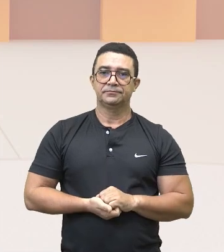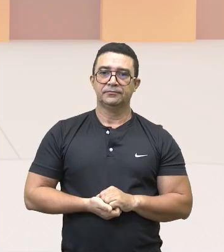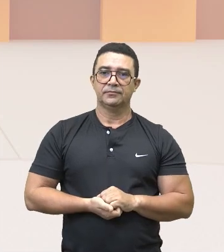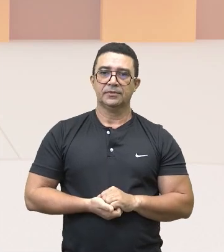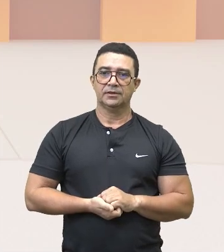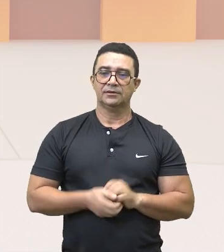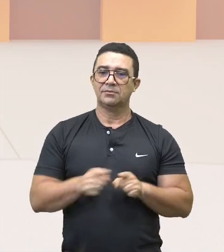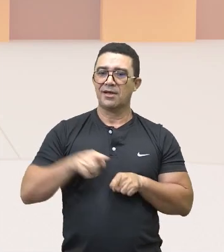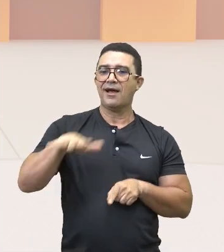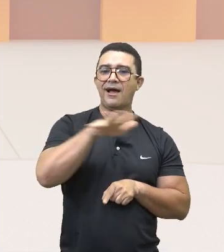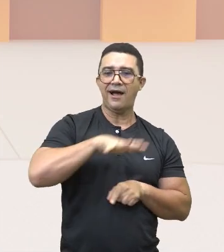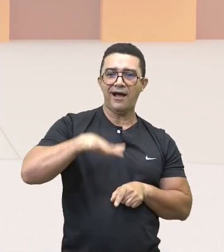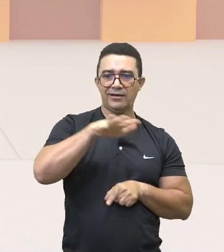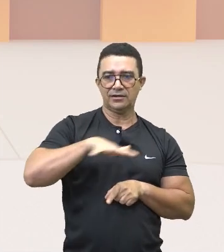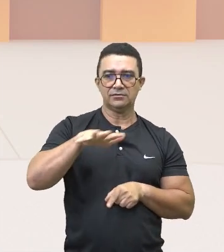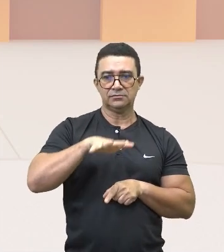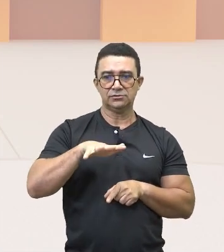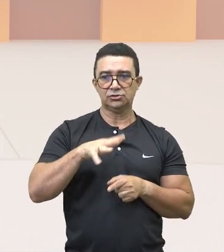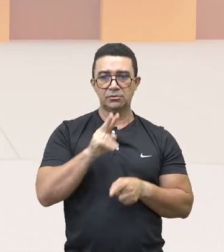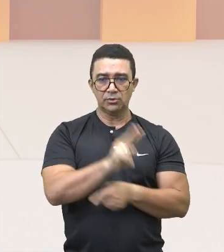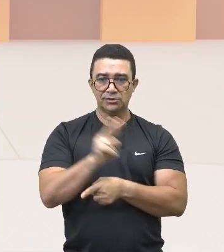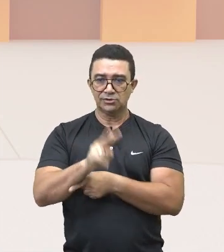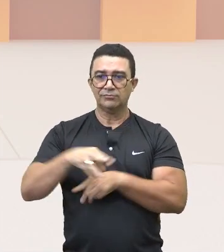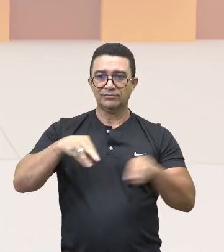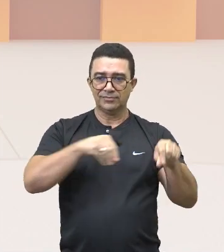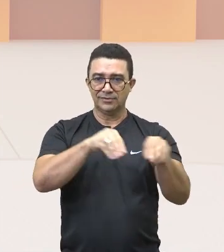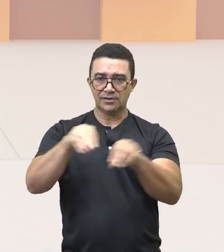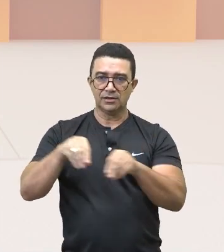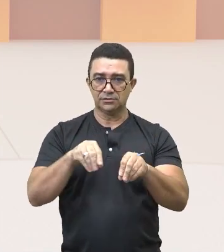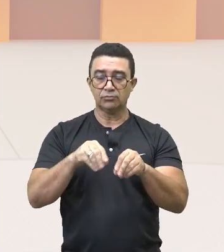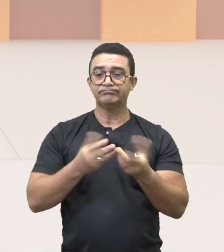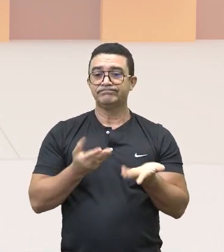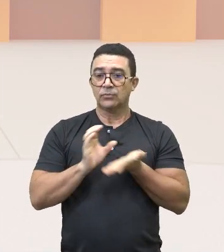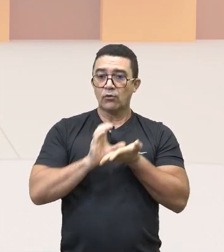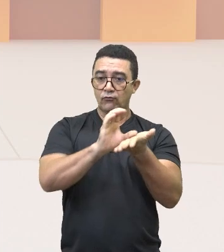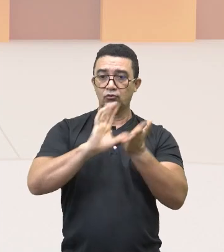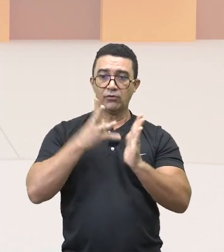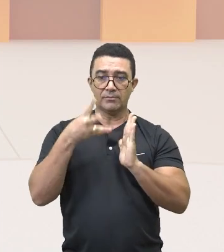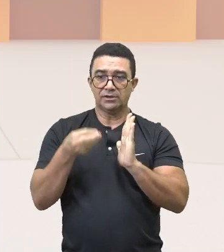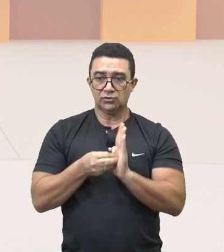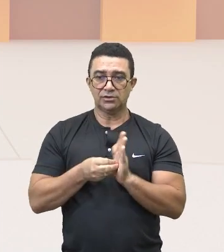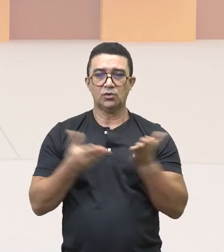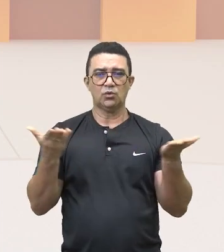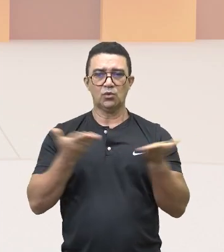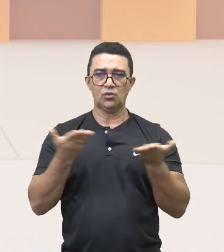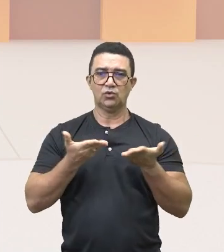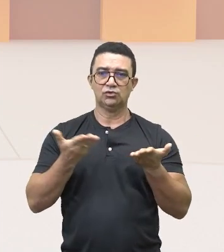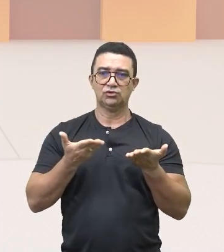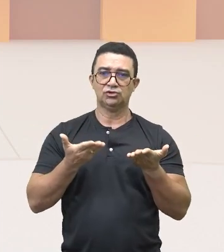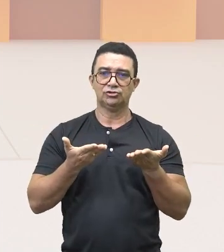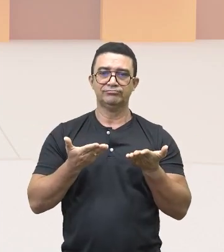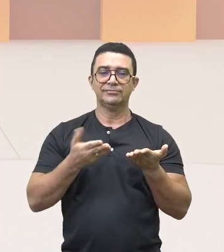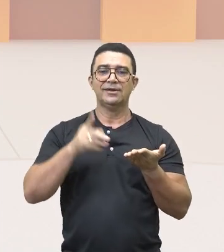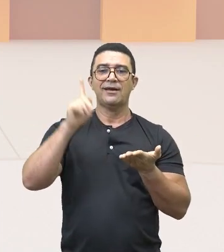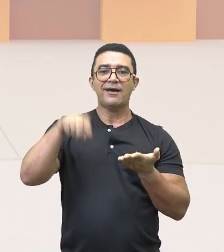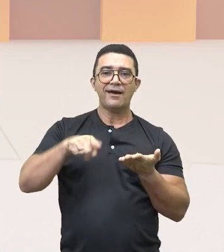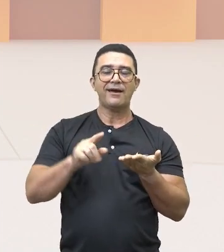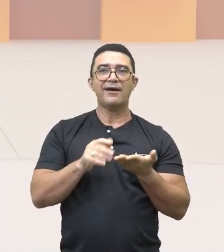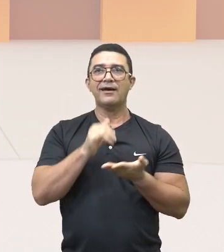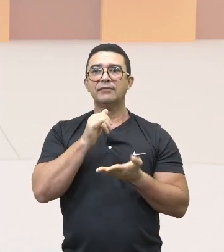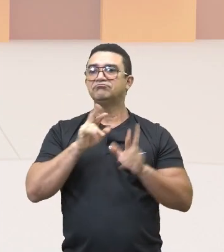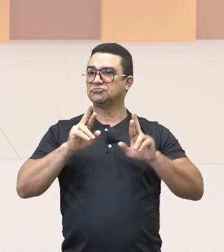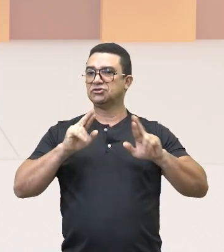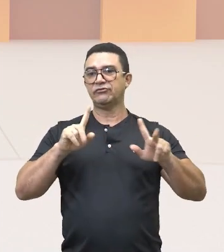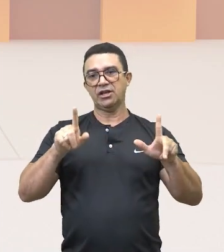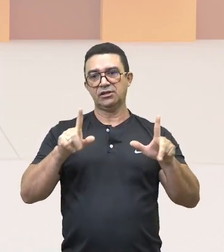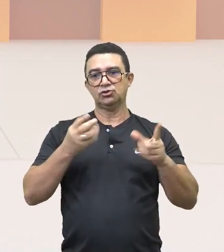ecológico e econômico, né? A ordenação territorial. Então o Fundo Amazônia, ele hoje em dia, é uma pegada um pouco diferente